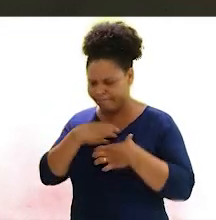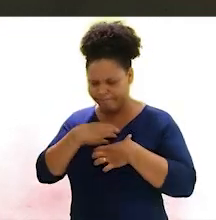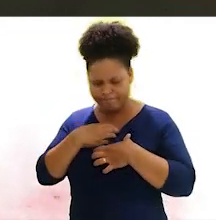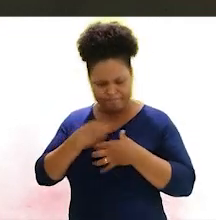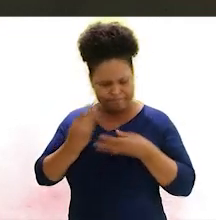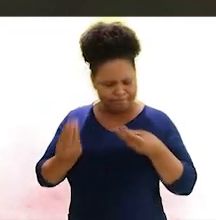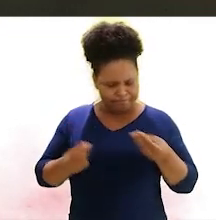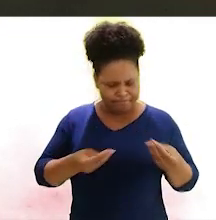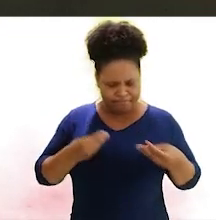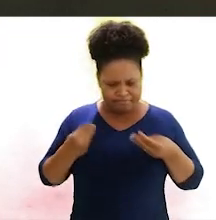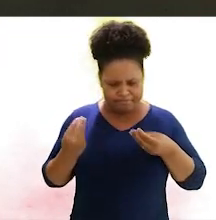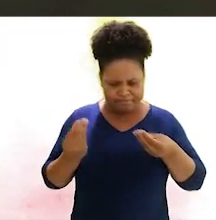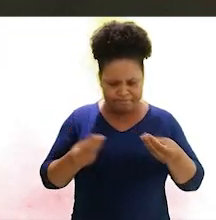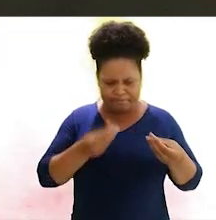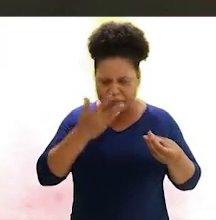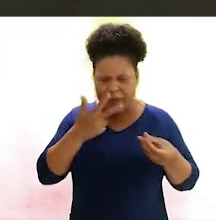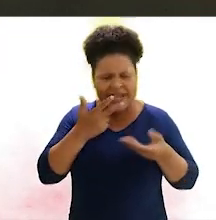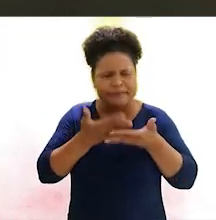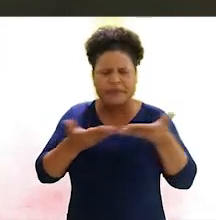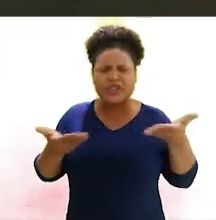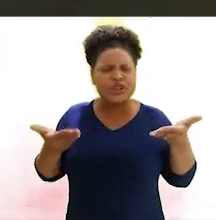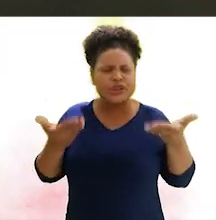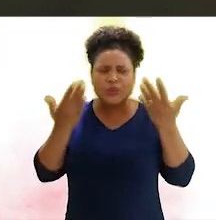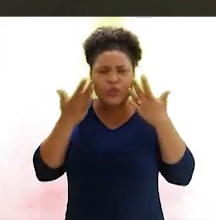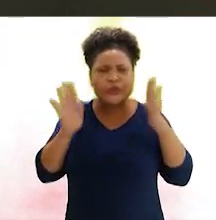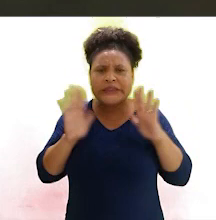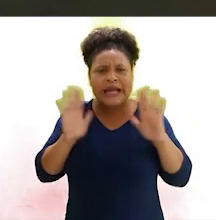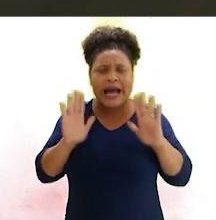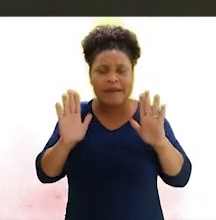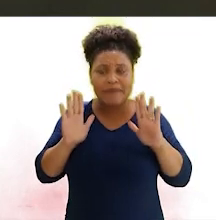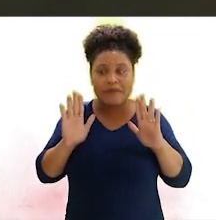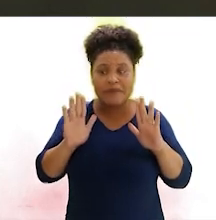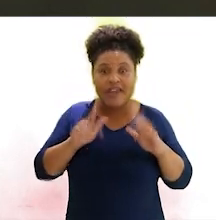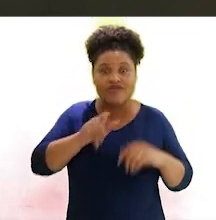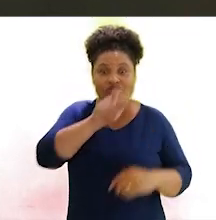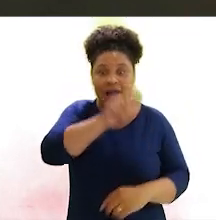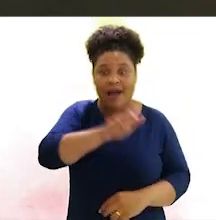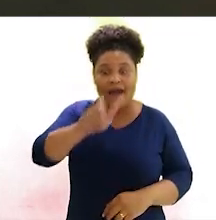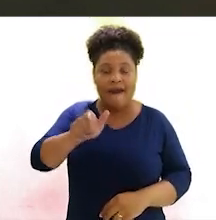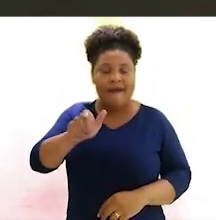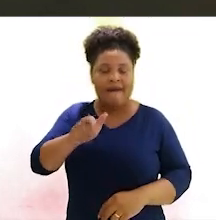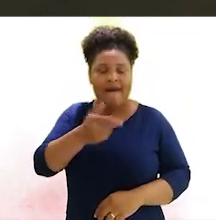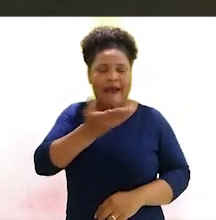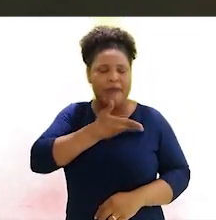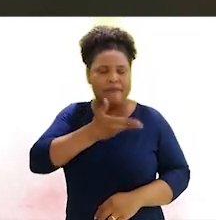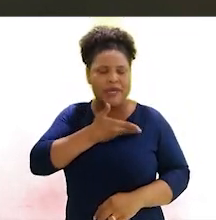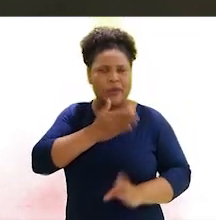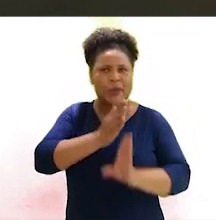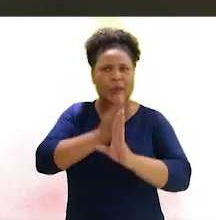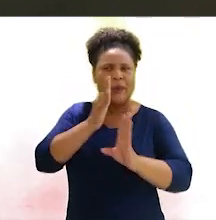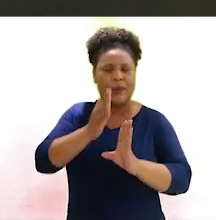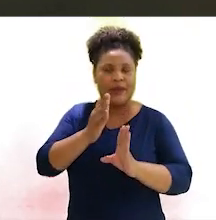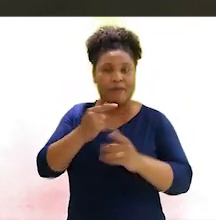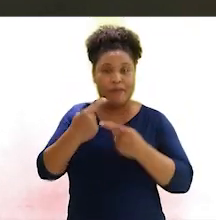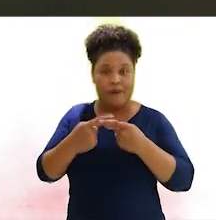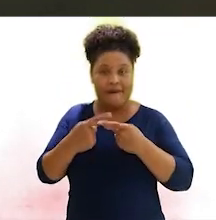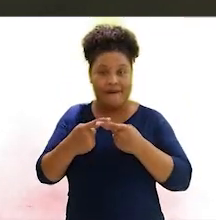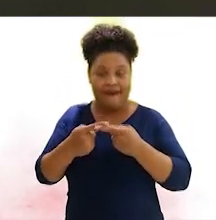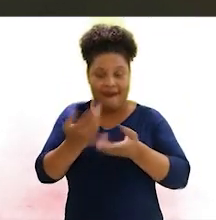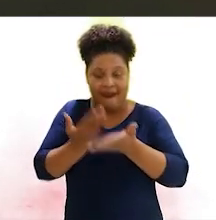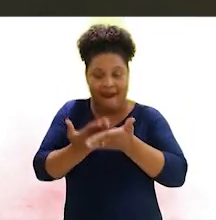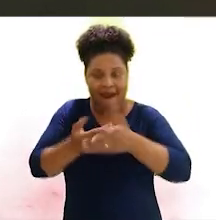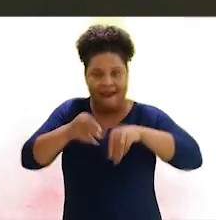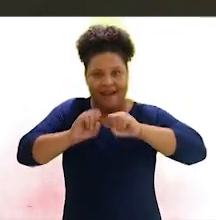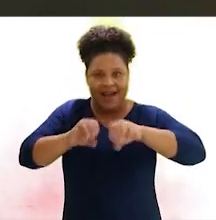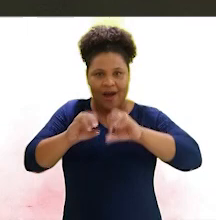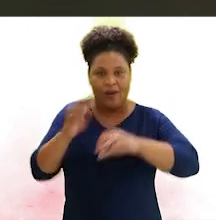quando as pessoas estavam se descobrindo e mas ela tinha um Norte final de biologia A gente aprendia sobre sobre sobre sexo